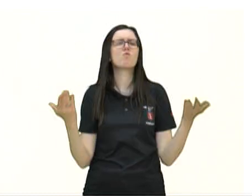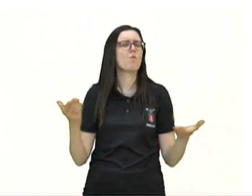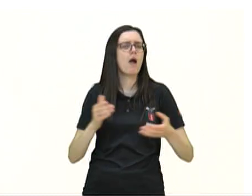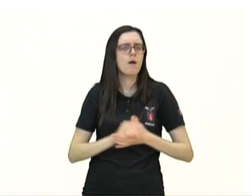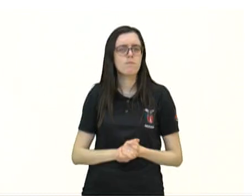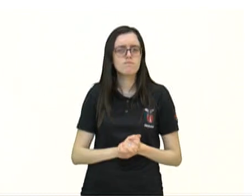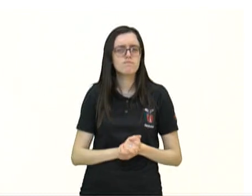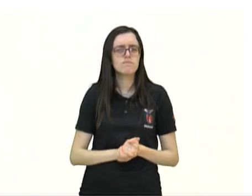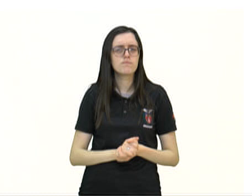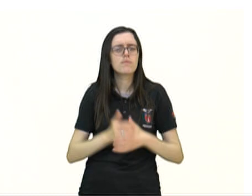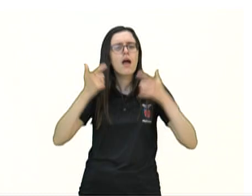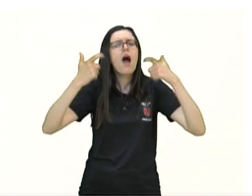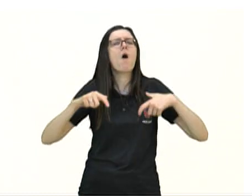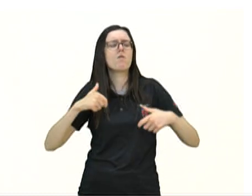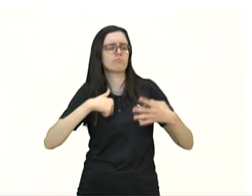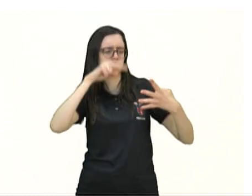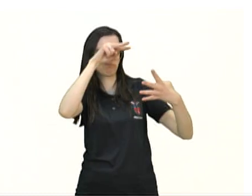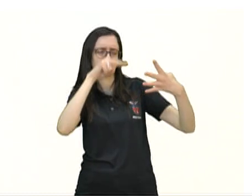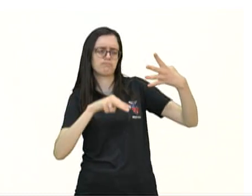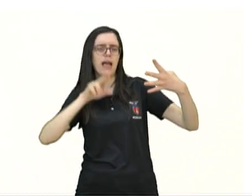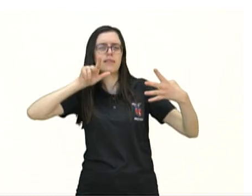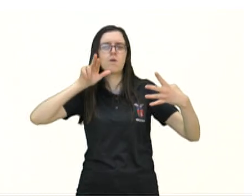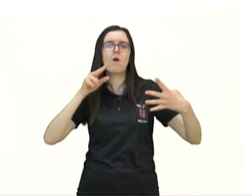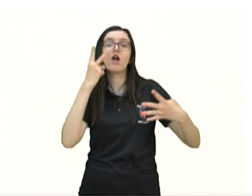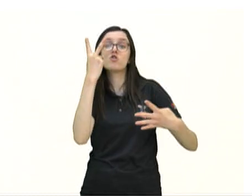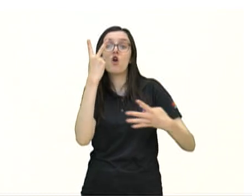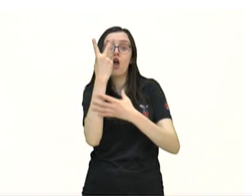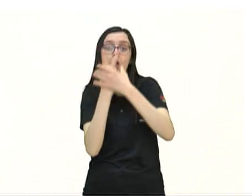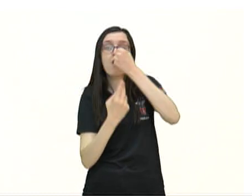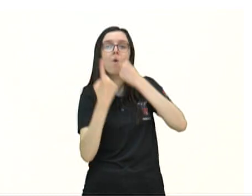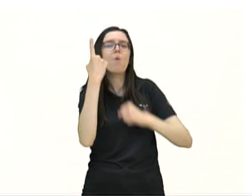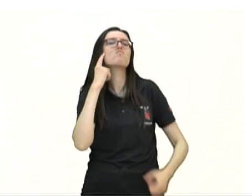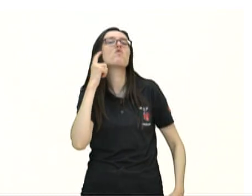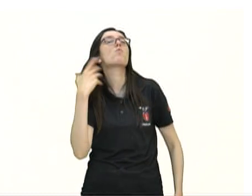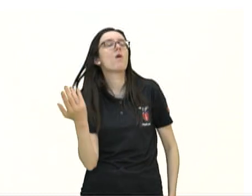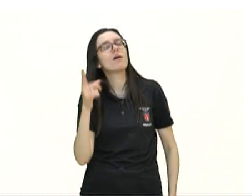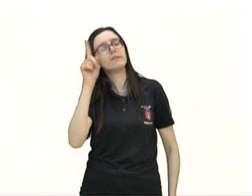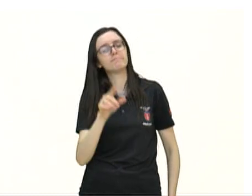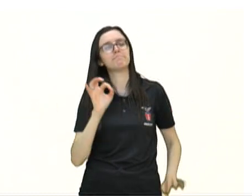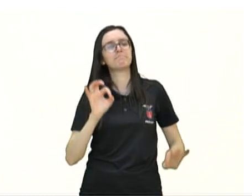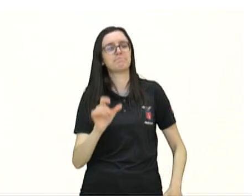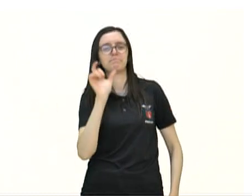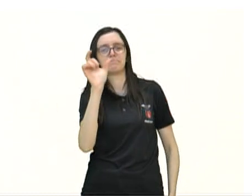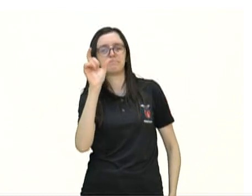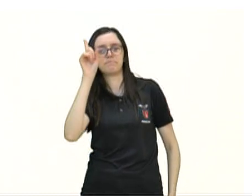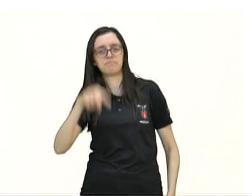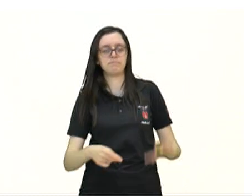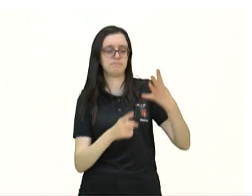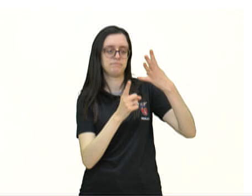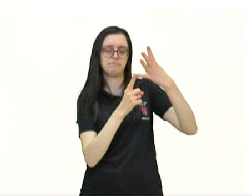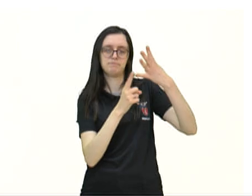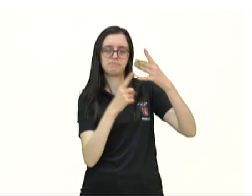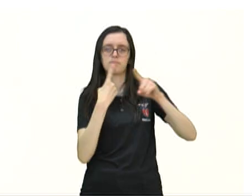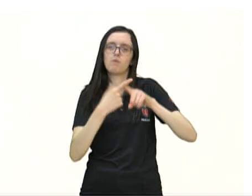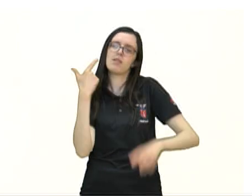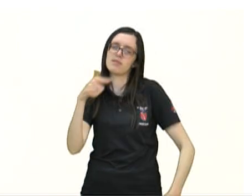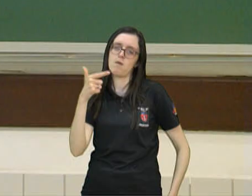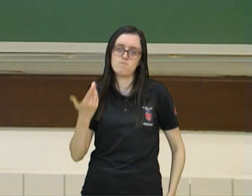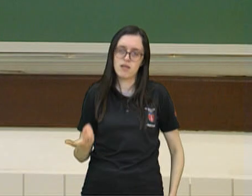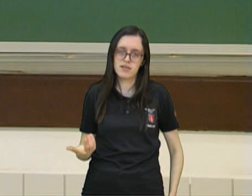exonerado. Onde eu não tenho aqui 2 letras para formar um único som? Claro, na palavra exonerado, porque eu não